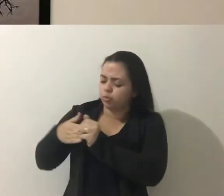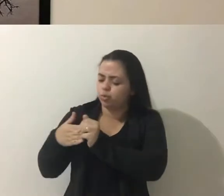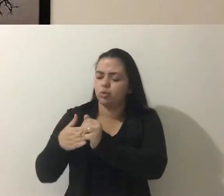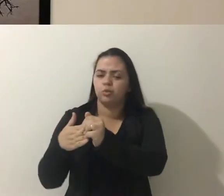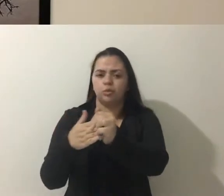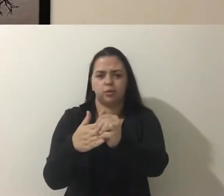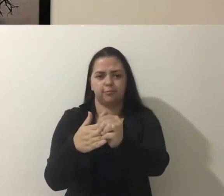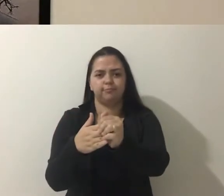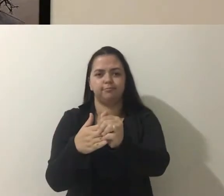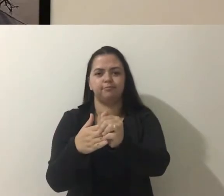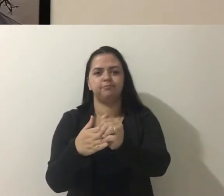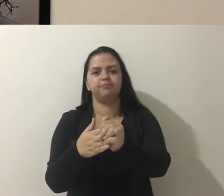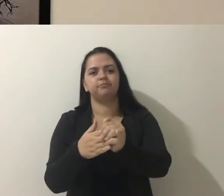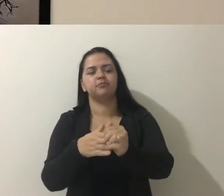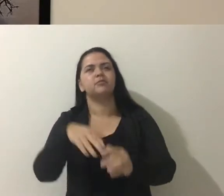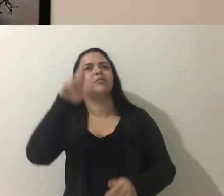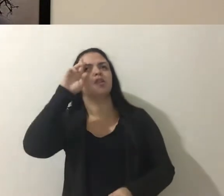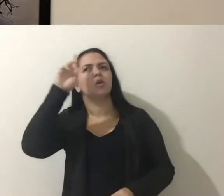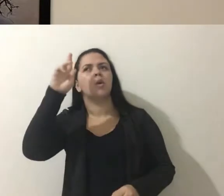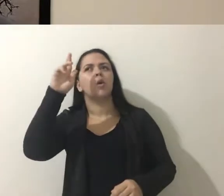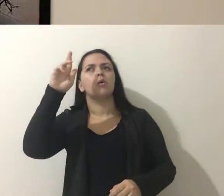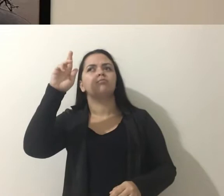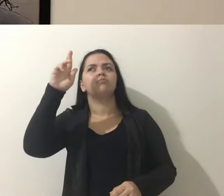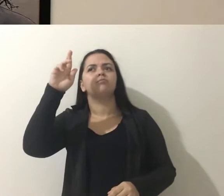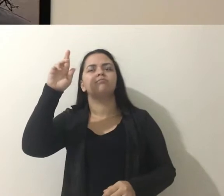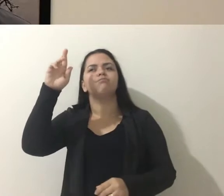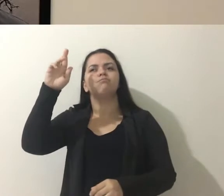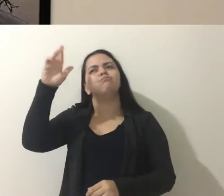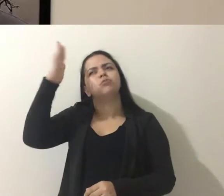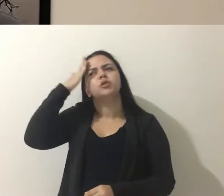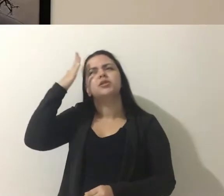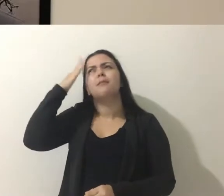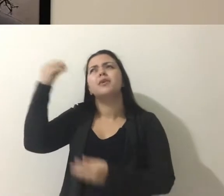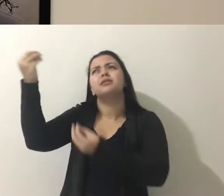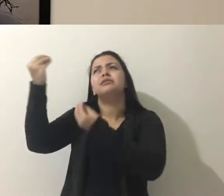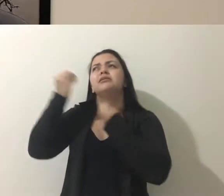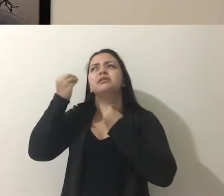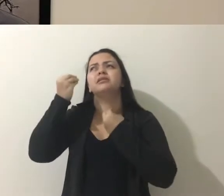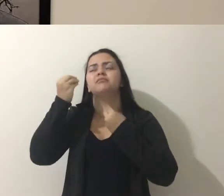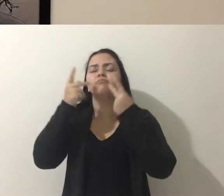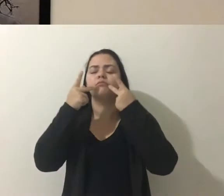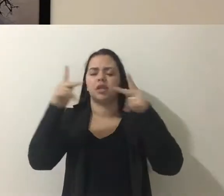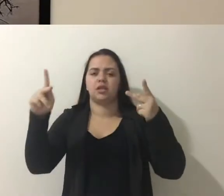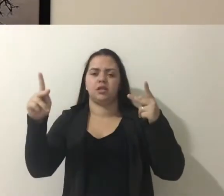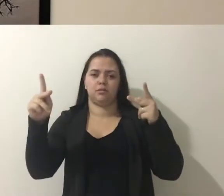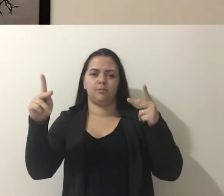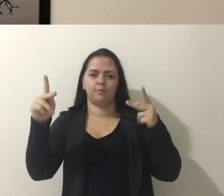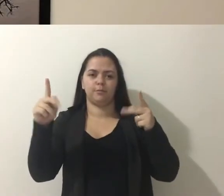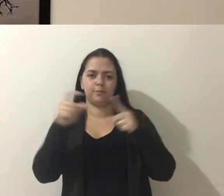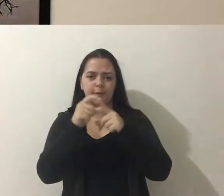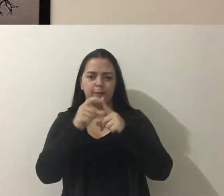conduza nesse tempo, para que o Senhor nos dê sabedoria na pregação e na ministração da palavra. Vamos